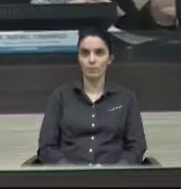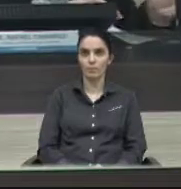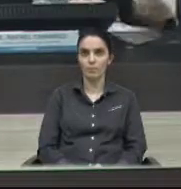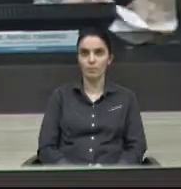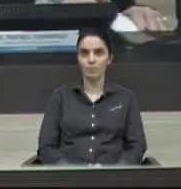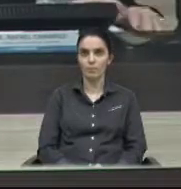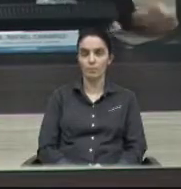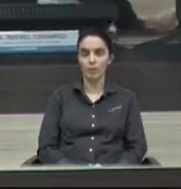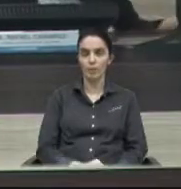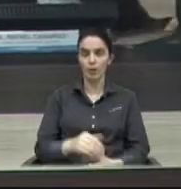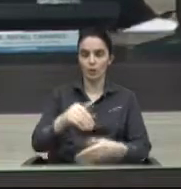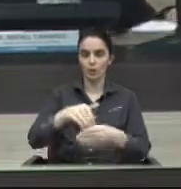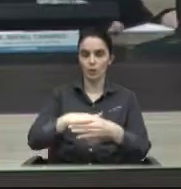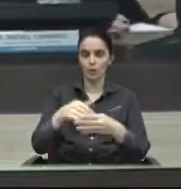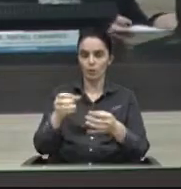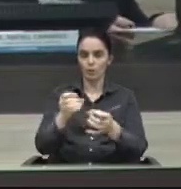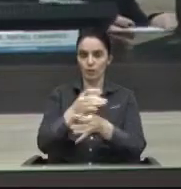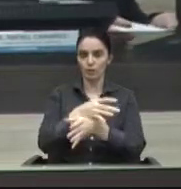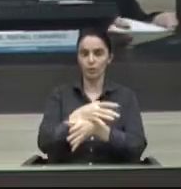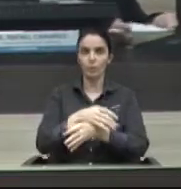Está encerrada a votação.